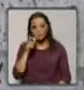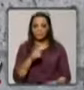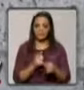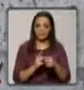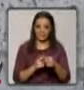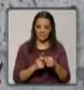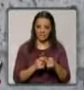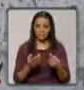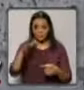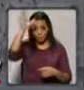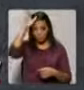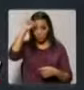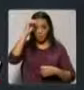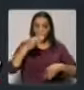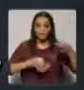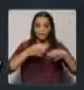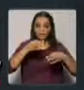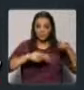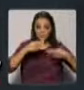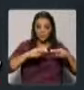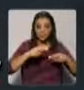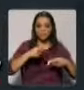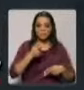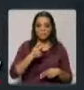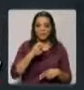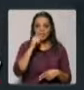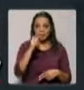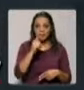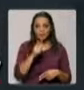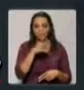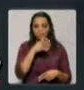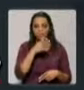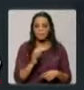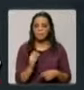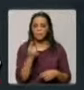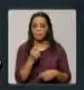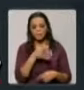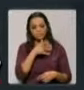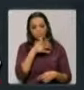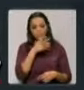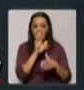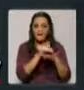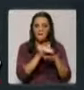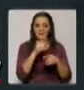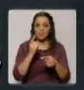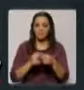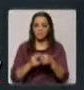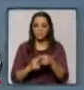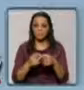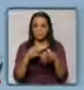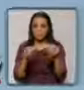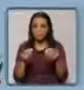Grécia o ministério das Finanças alemão reagiu no Twitter primeira reação a carta de Atenas nenhuma solução